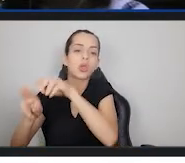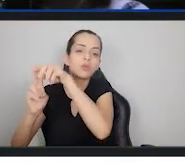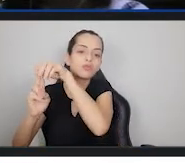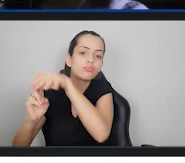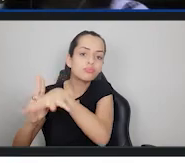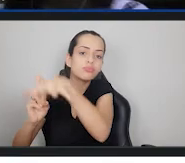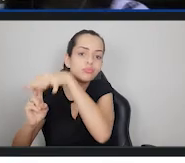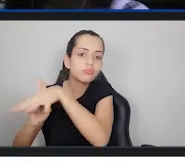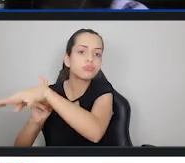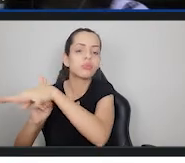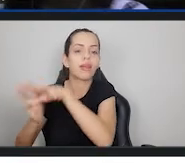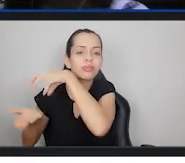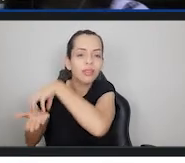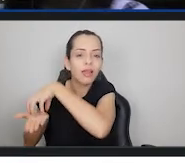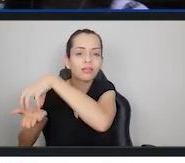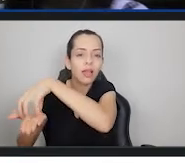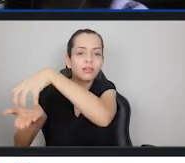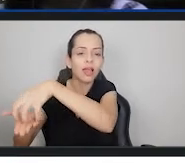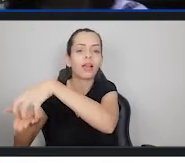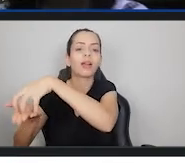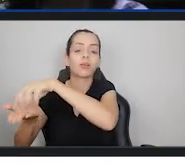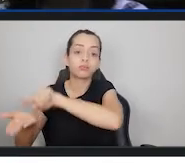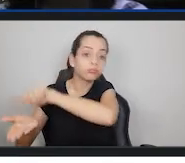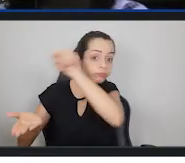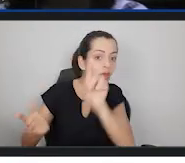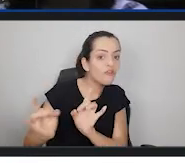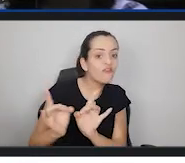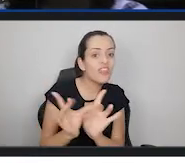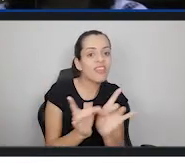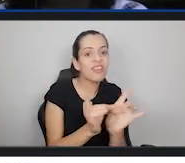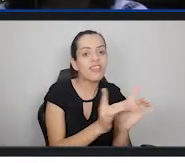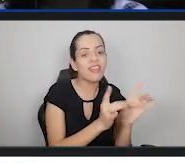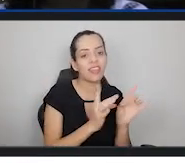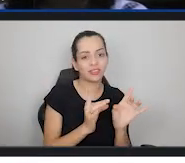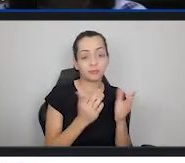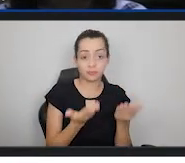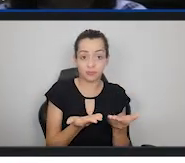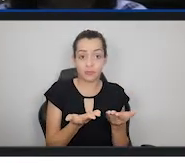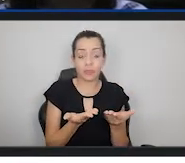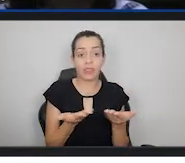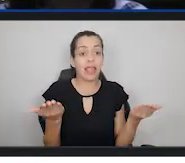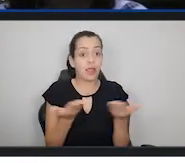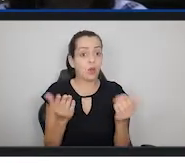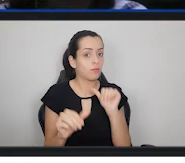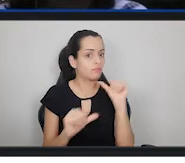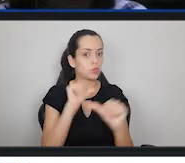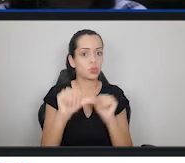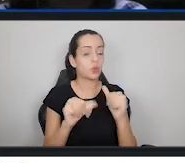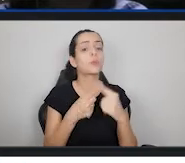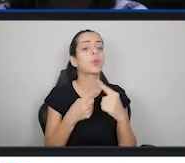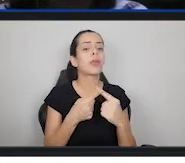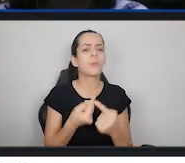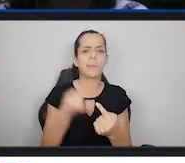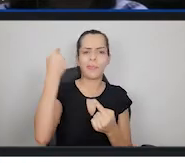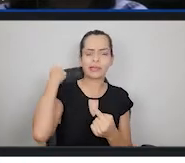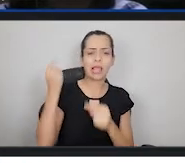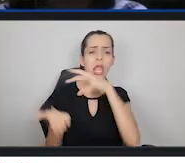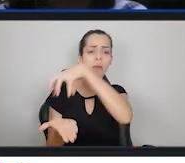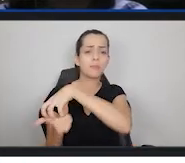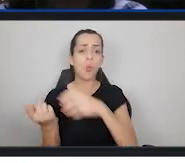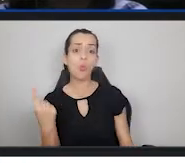distribuidoras e geradoras, porque antigamente quem gerava, transmitia, distribuía e comercializava. Depois do advento